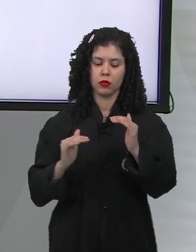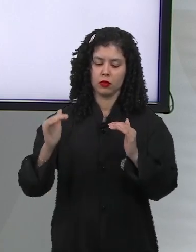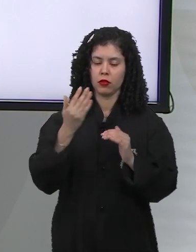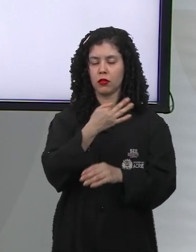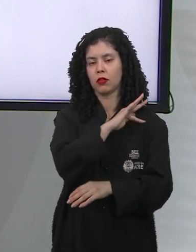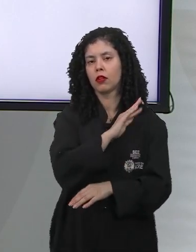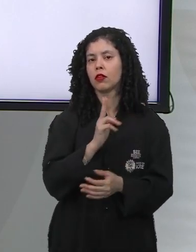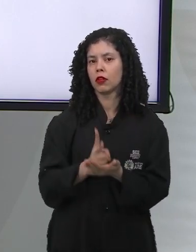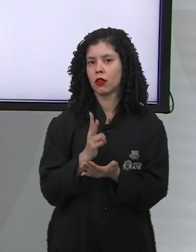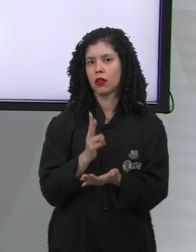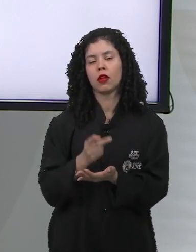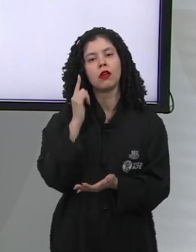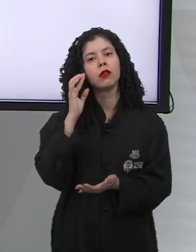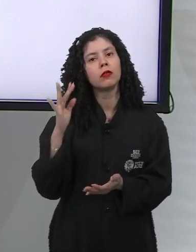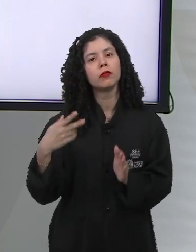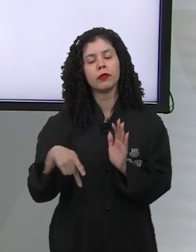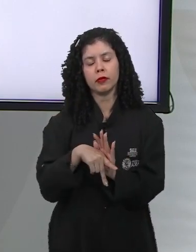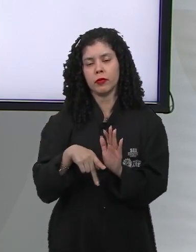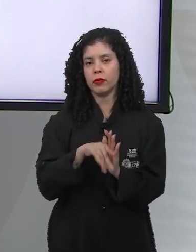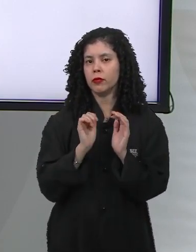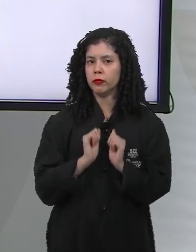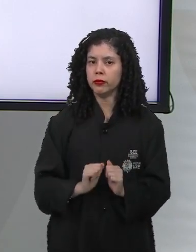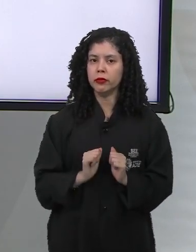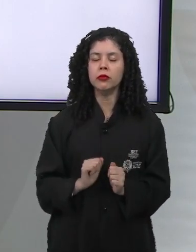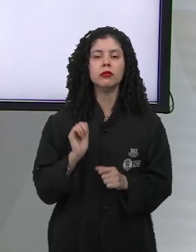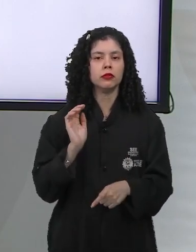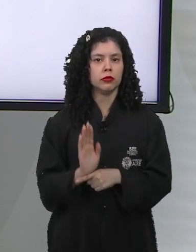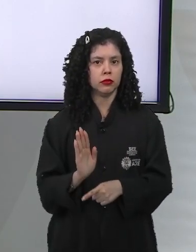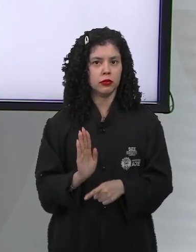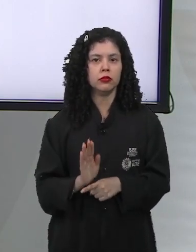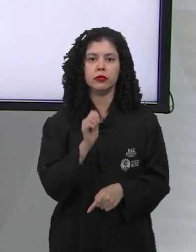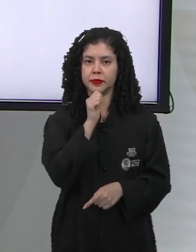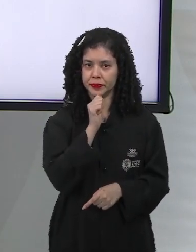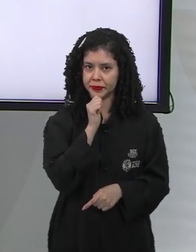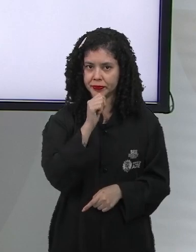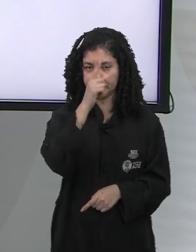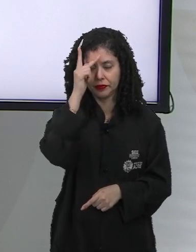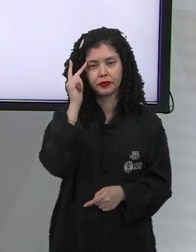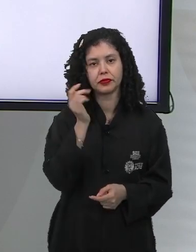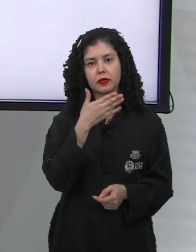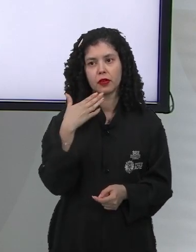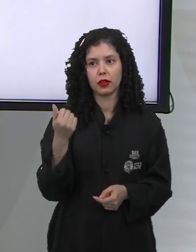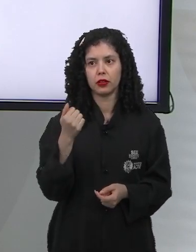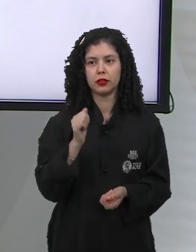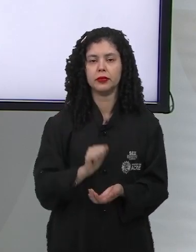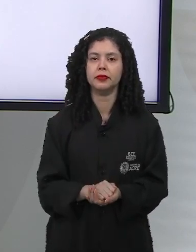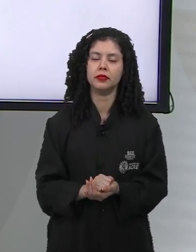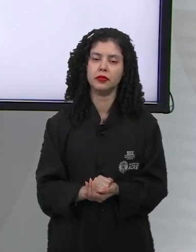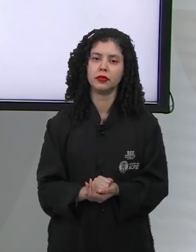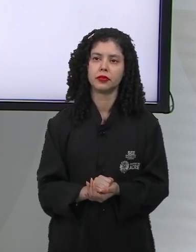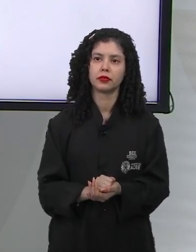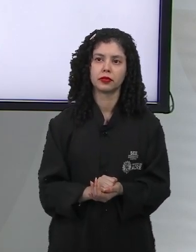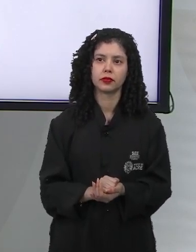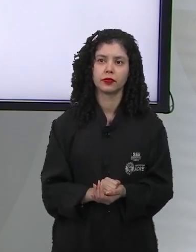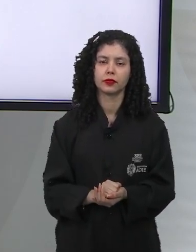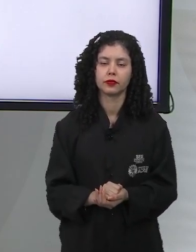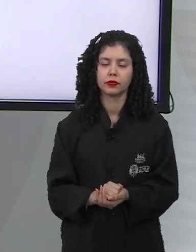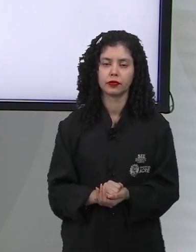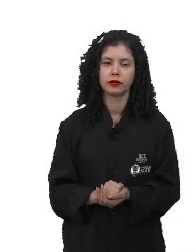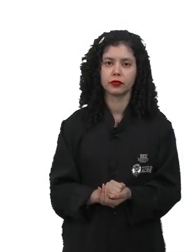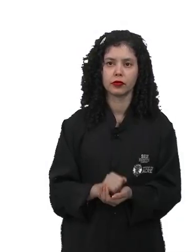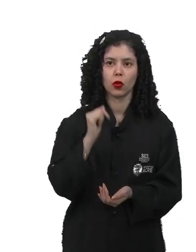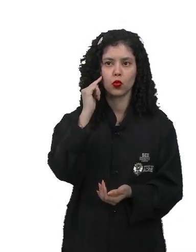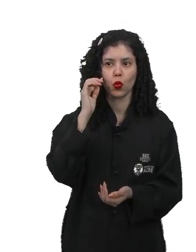que sempre sonhou. Então, isso pode sim ajudar as pessoas a melhorar e a seguir seus caminhos,